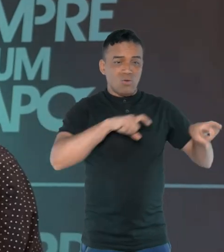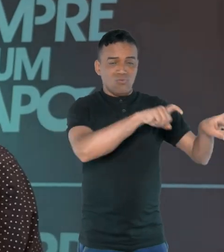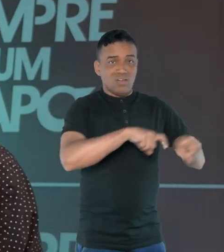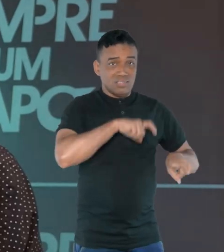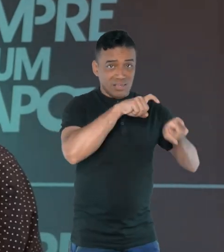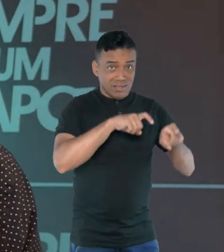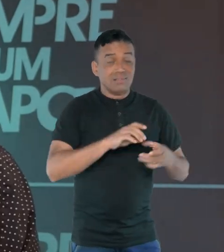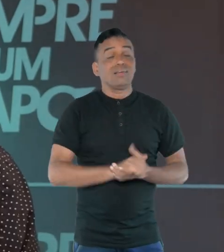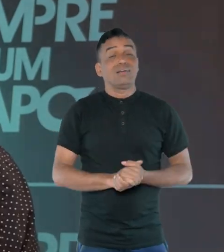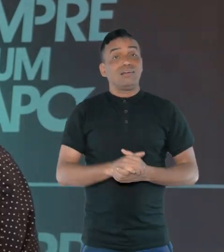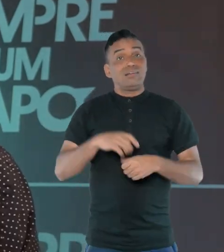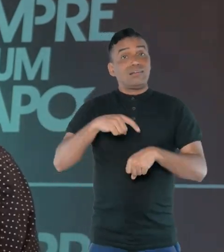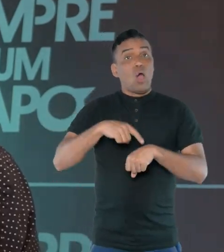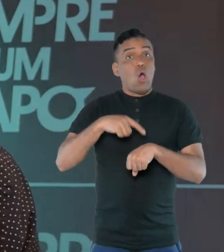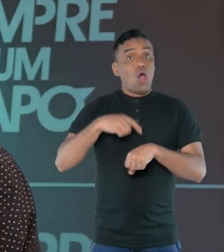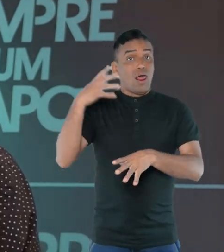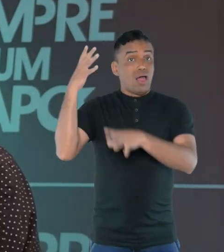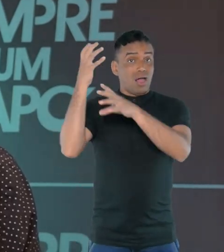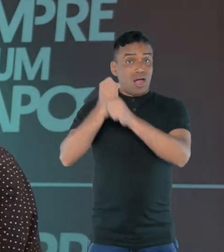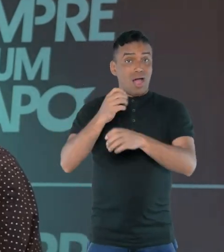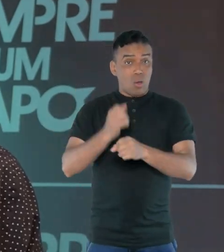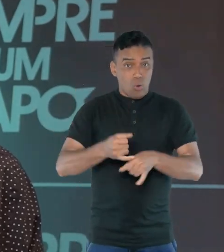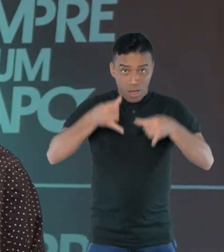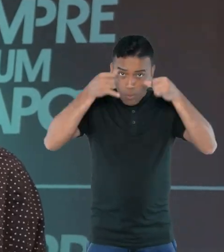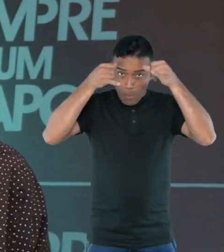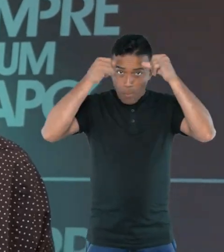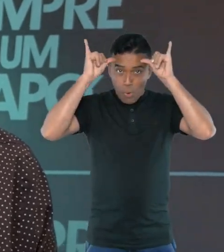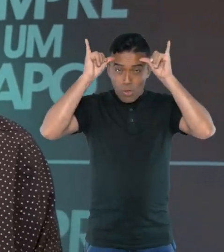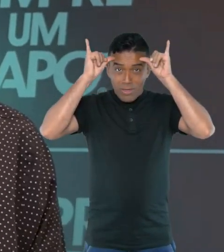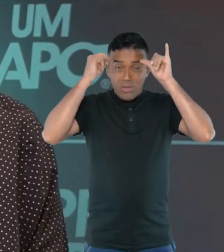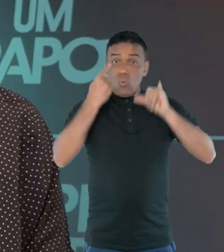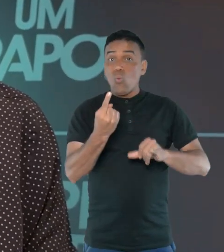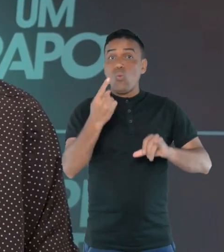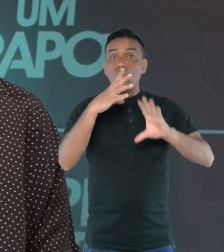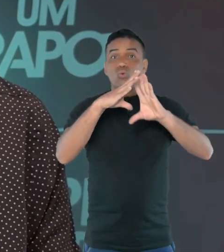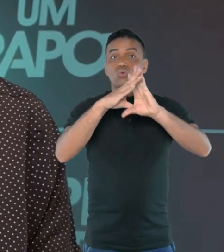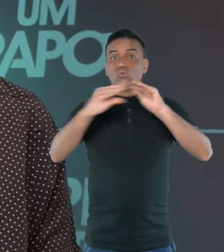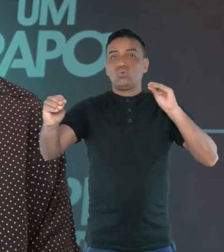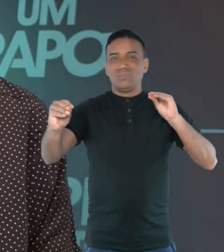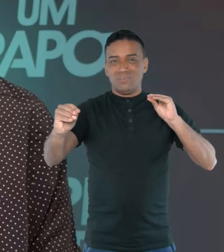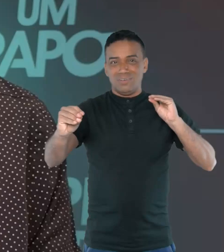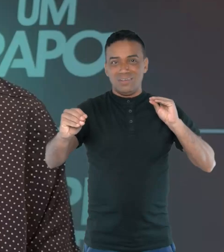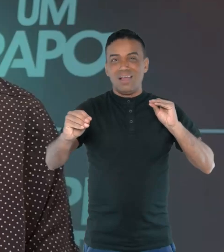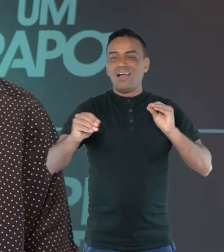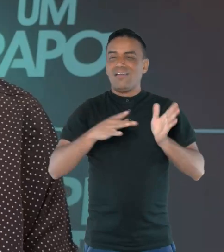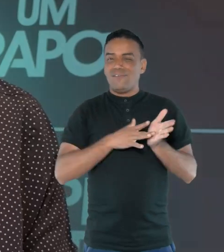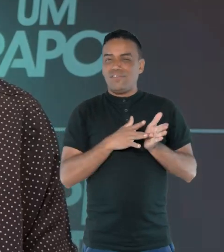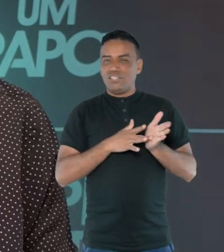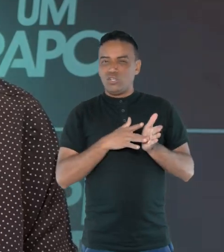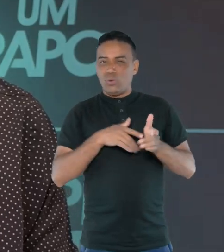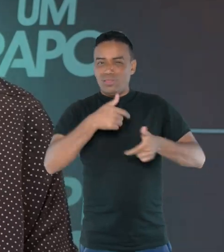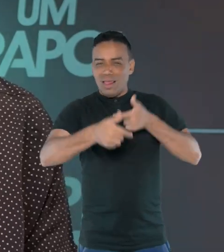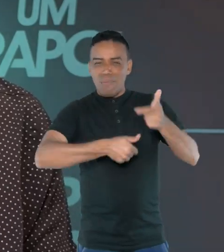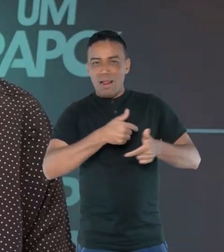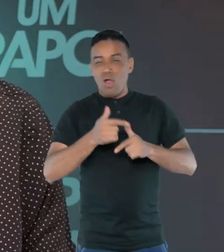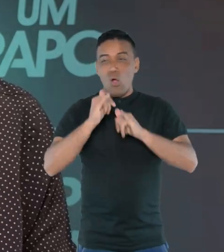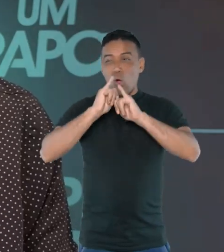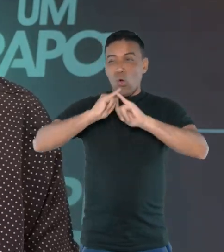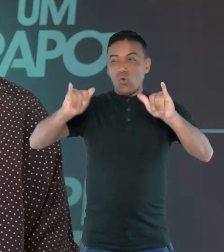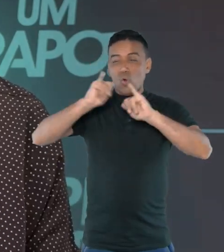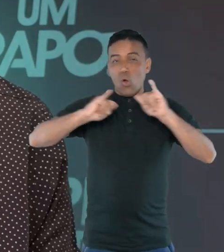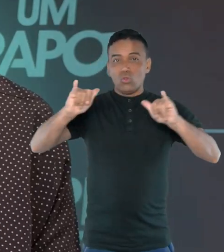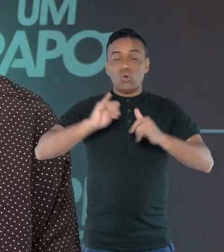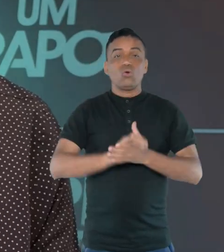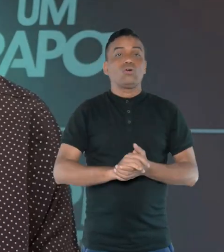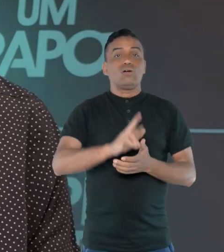foi na contagem dos bois, quando percebeu que tinha um sumido. Maneco fingiu ir fazer o serviço e contou a coisa toda.